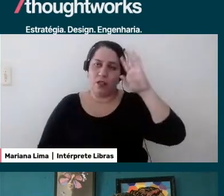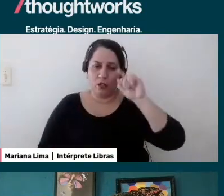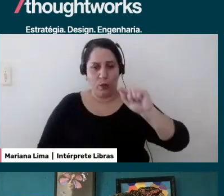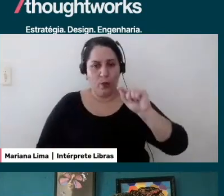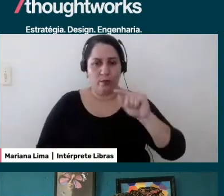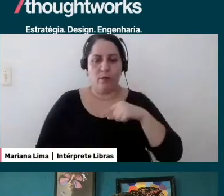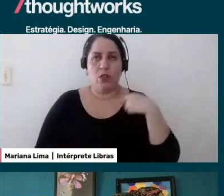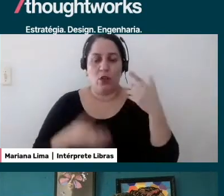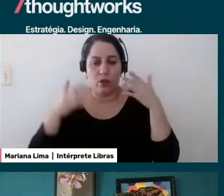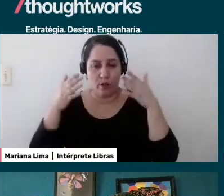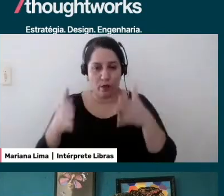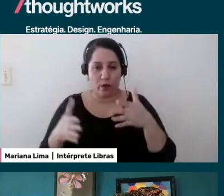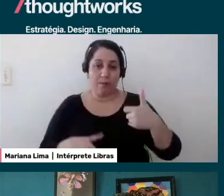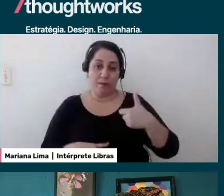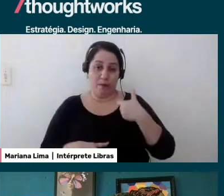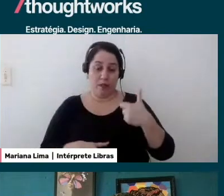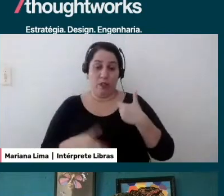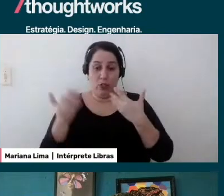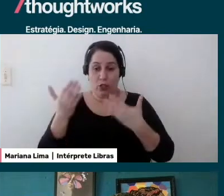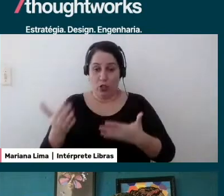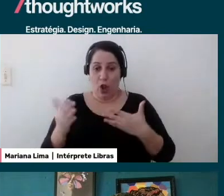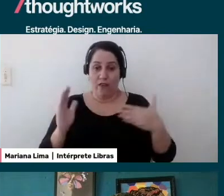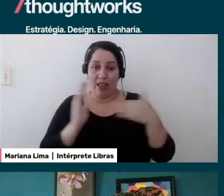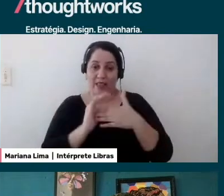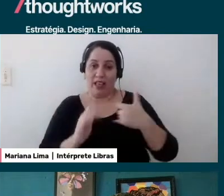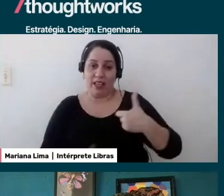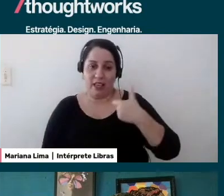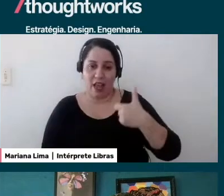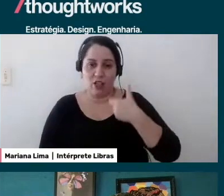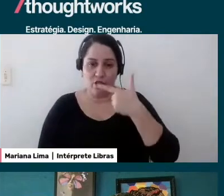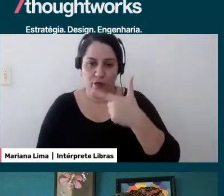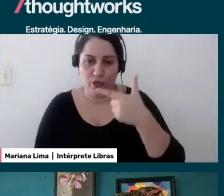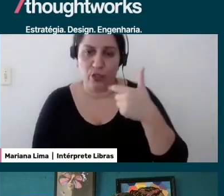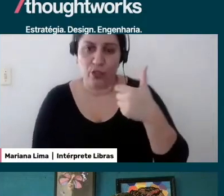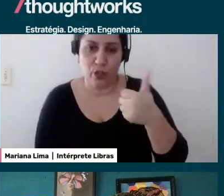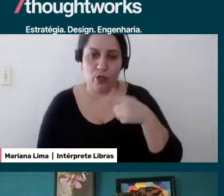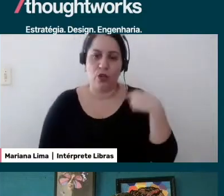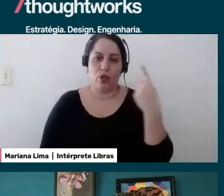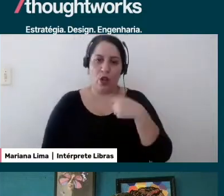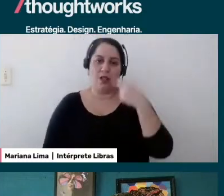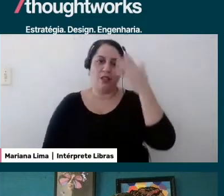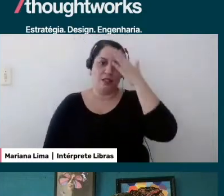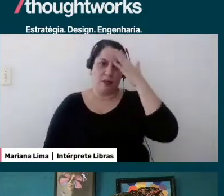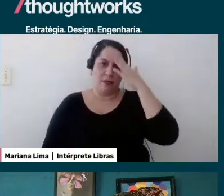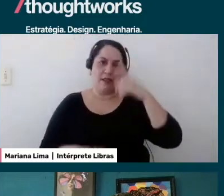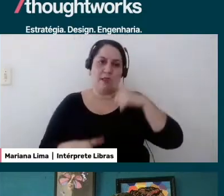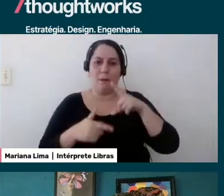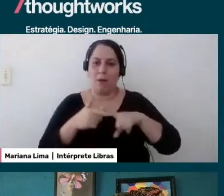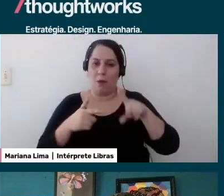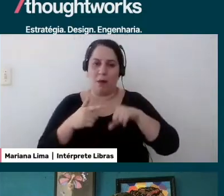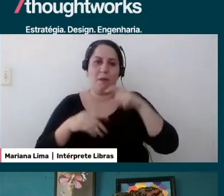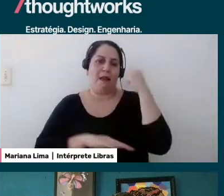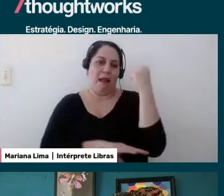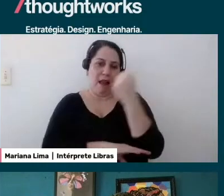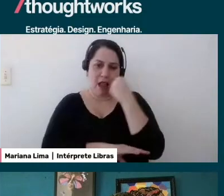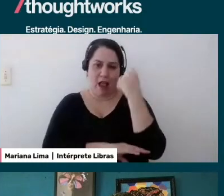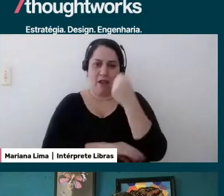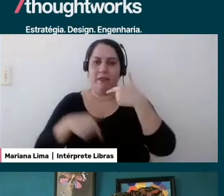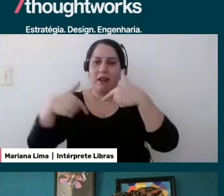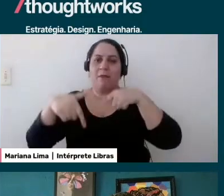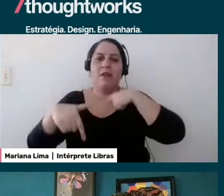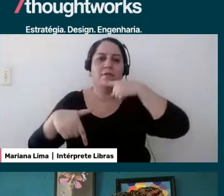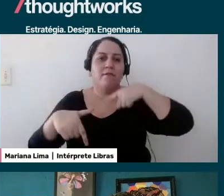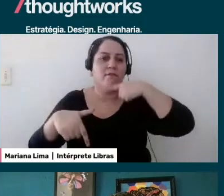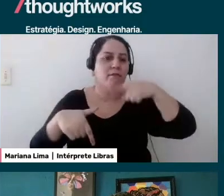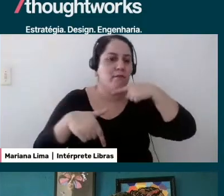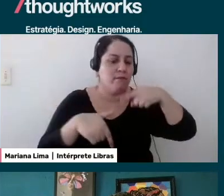decidiu trabalhar com jovens de até 21 anos. A gente sabe que a gente tem um problema muito grave de desemprego geral, e a gente sabe